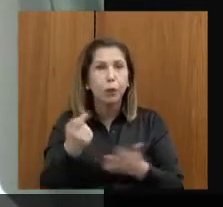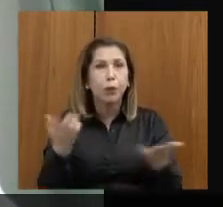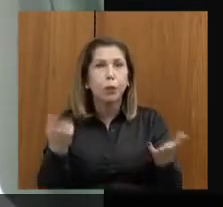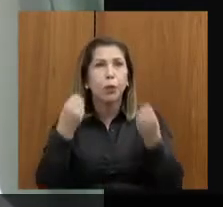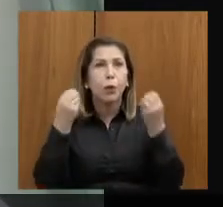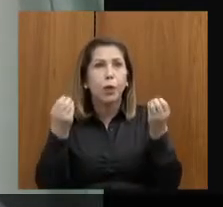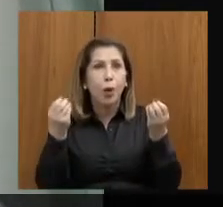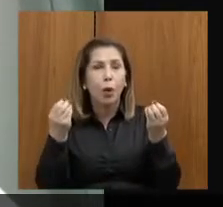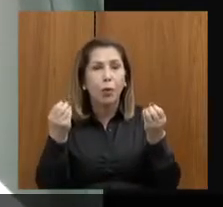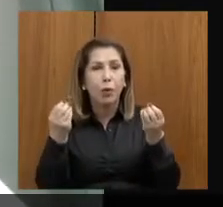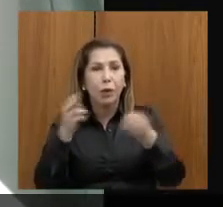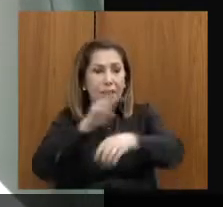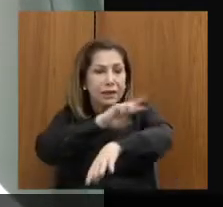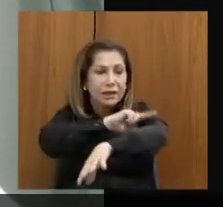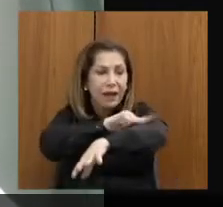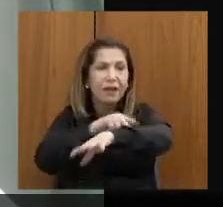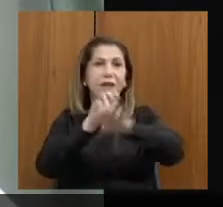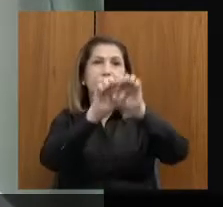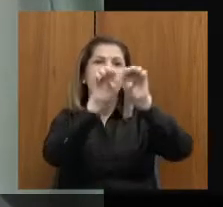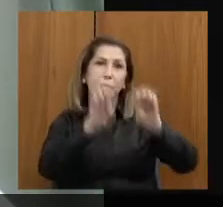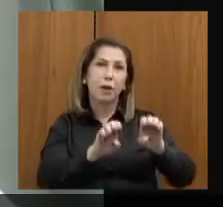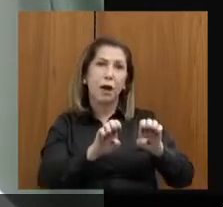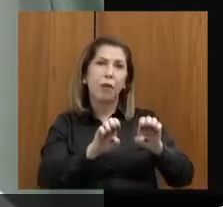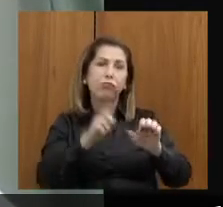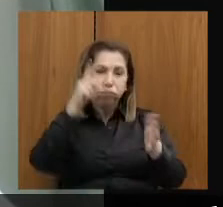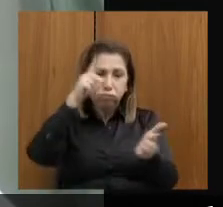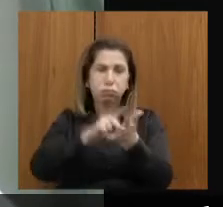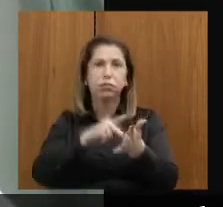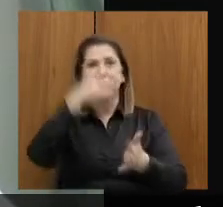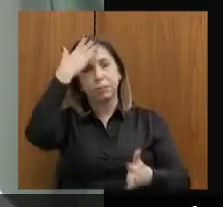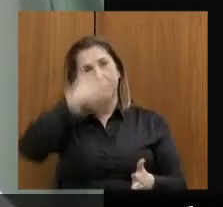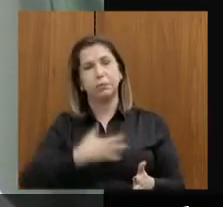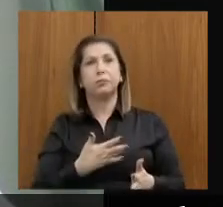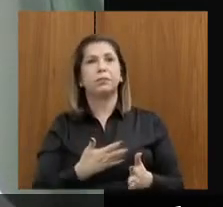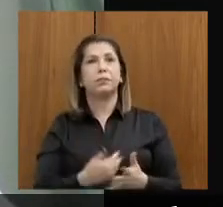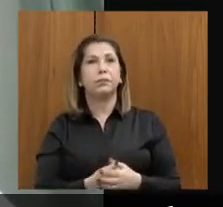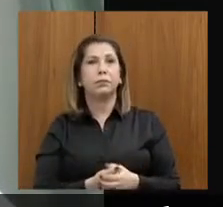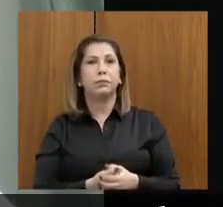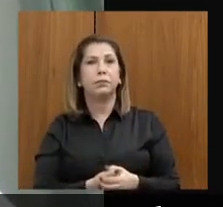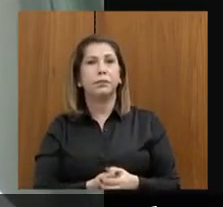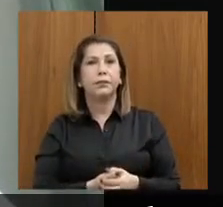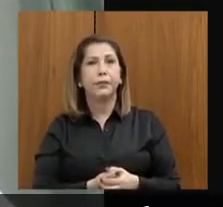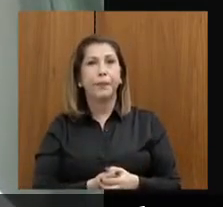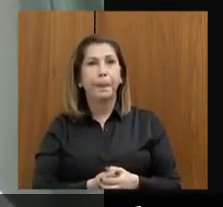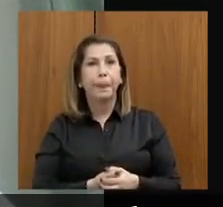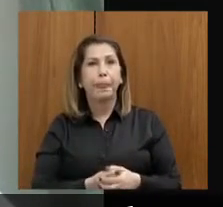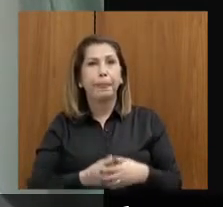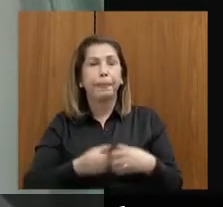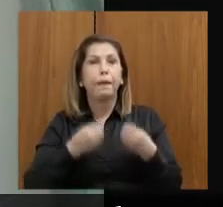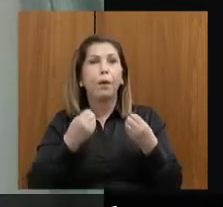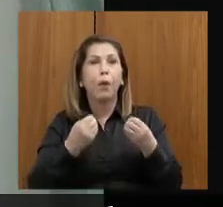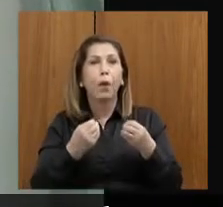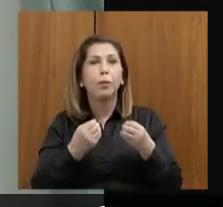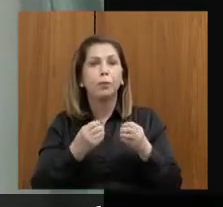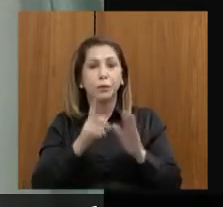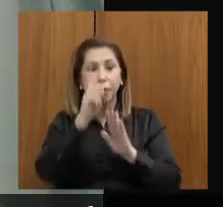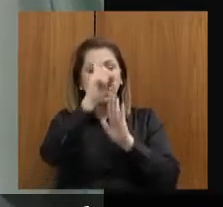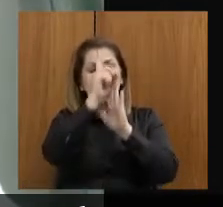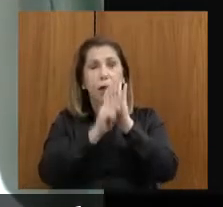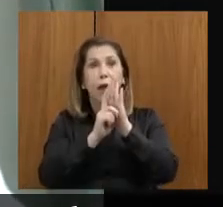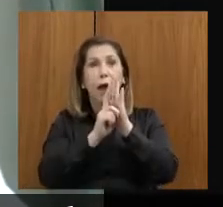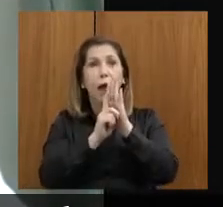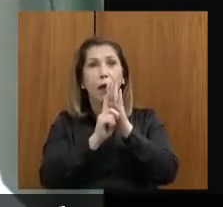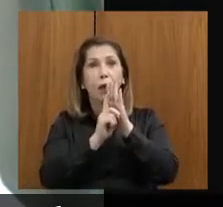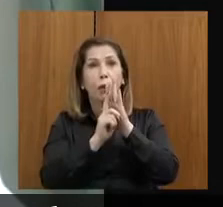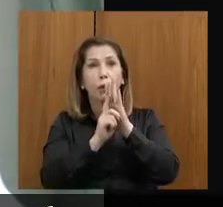esse racismo estrutural Vivo e acordo a ver com sono o básico e essencial